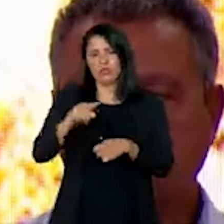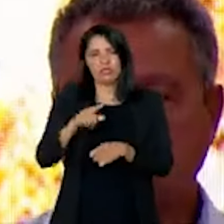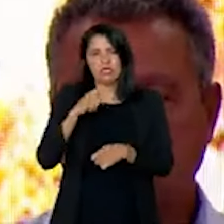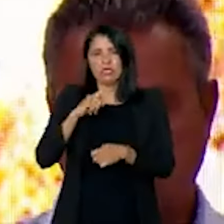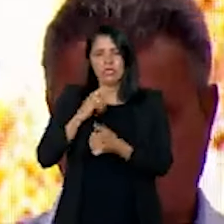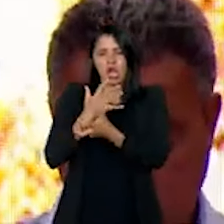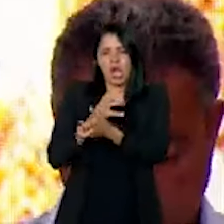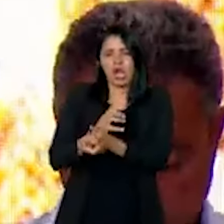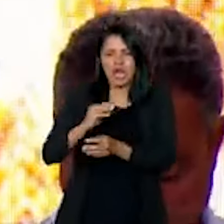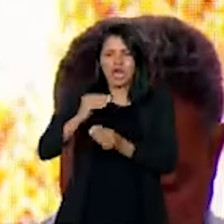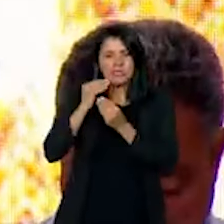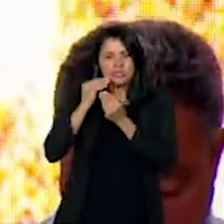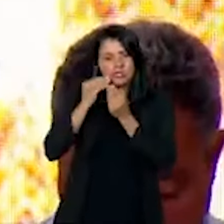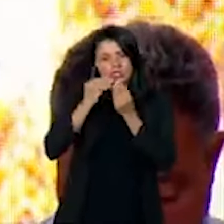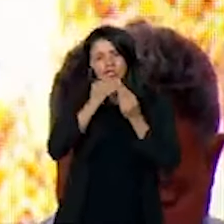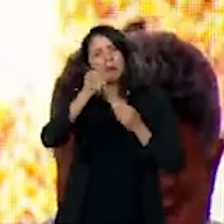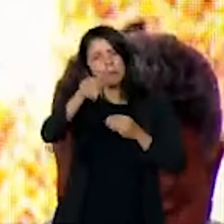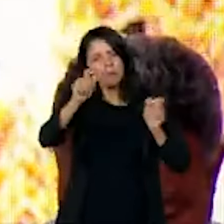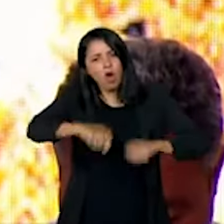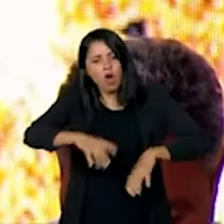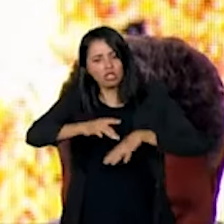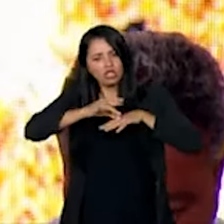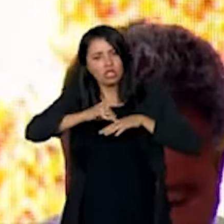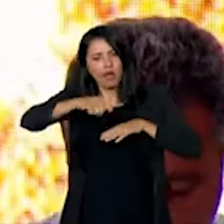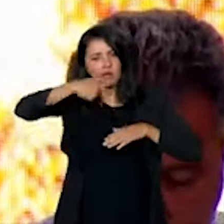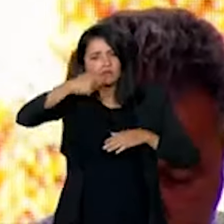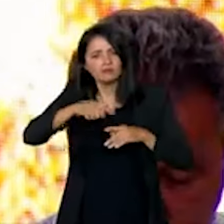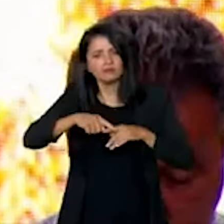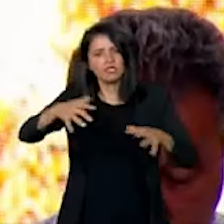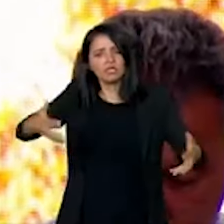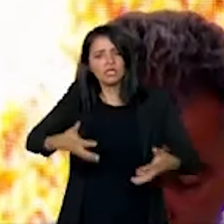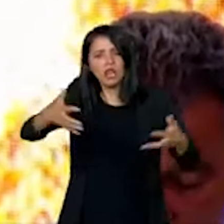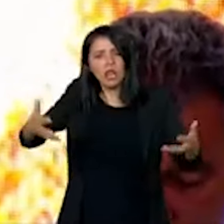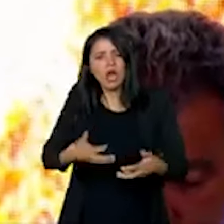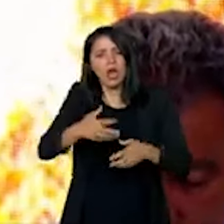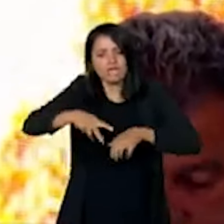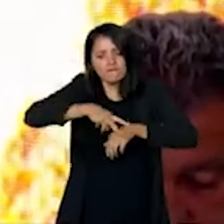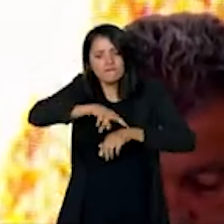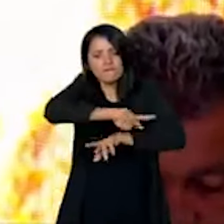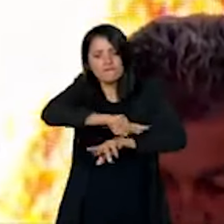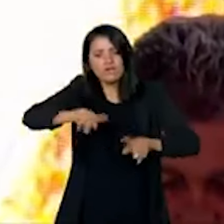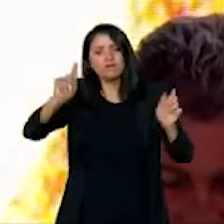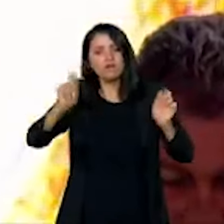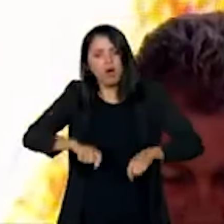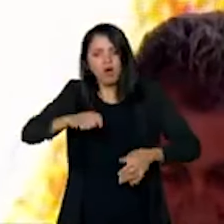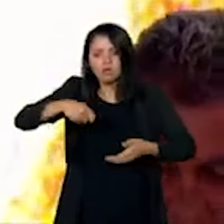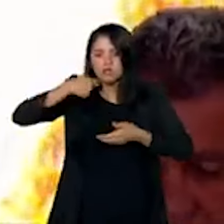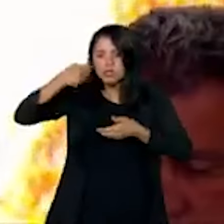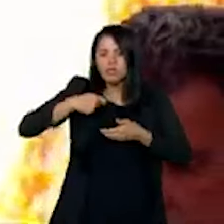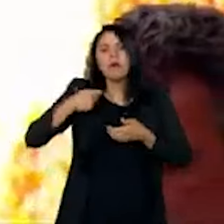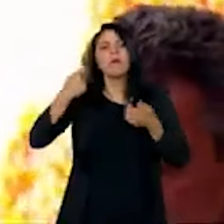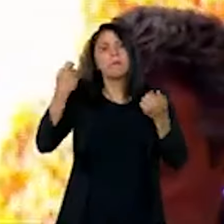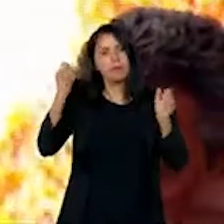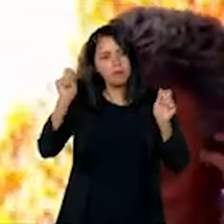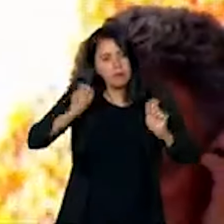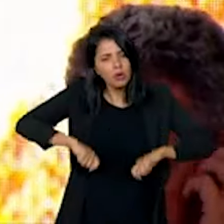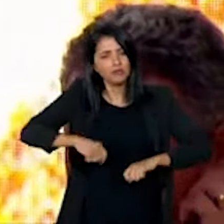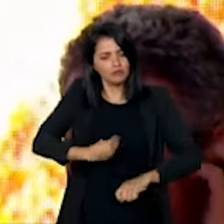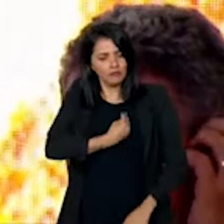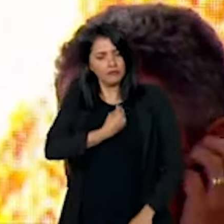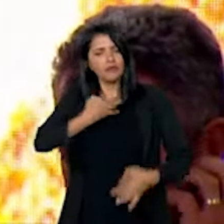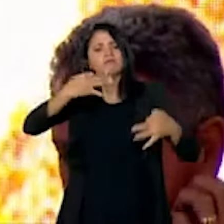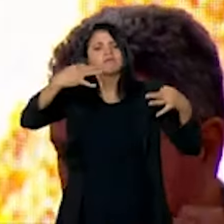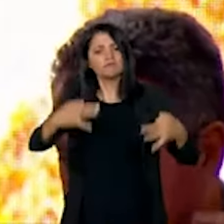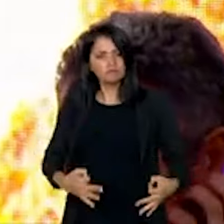As pessoas podem comer carne, podem comer salada, podem comer verdura e as pessoas podem viver dignamente. A gente